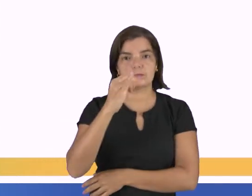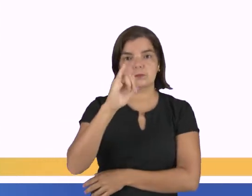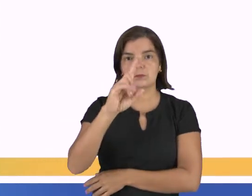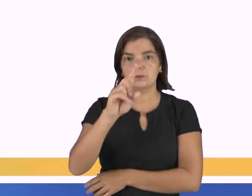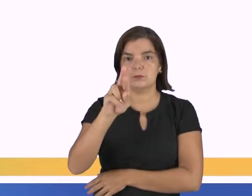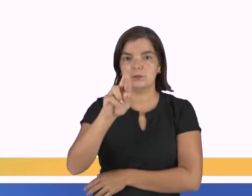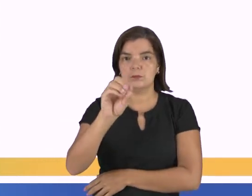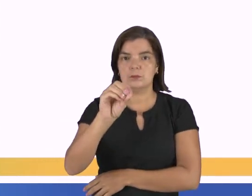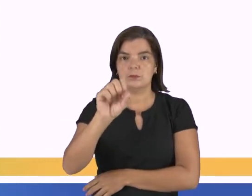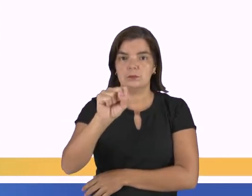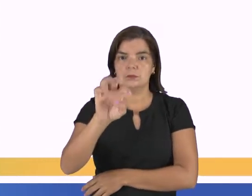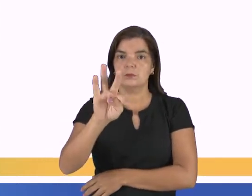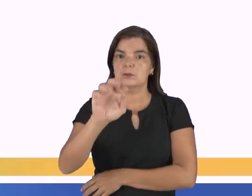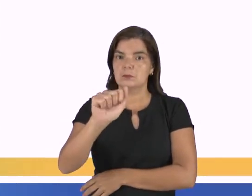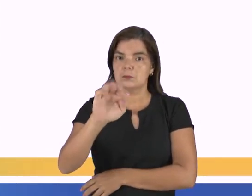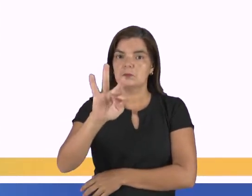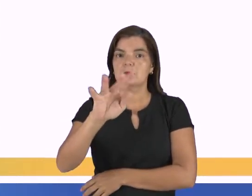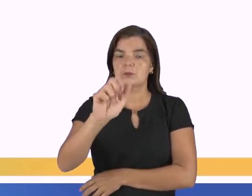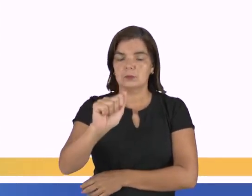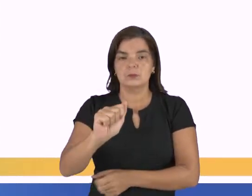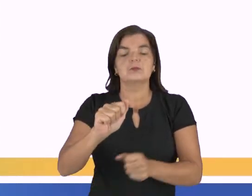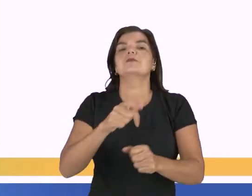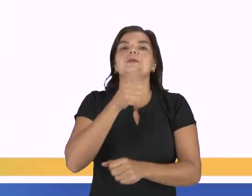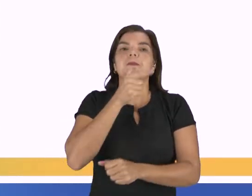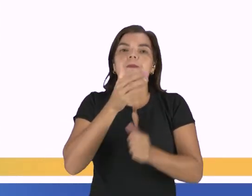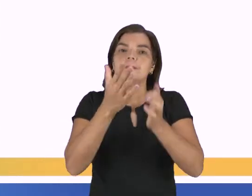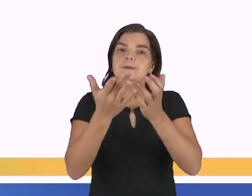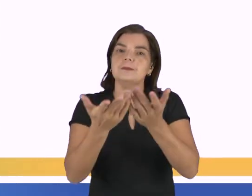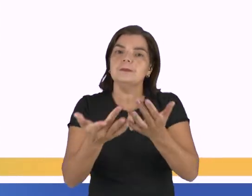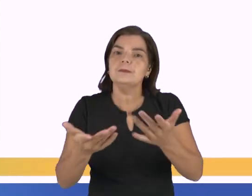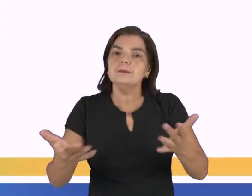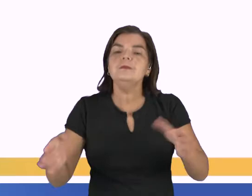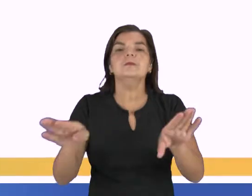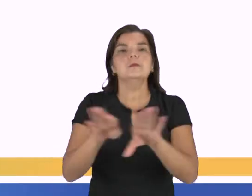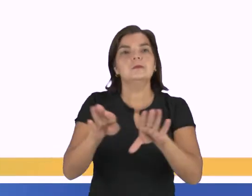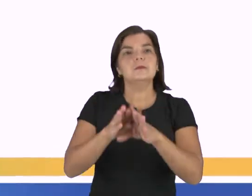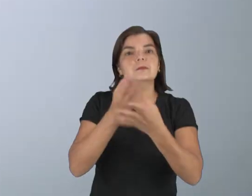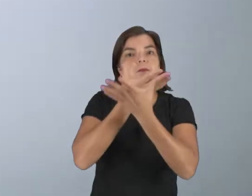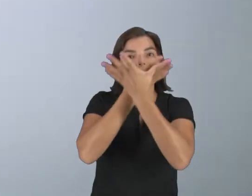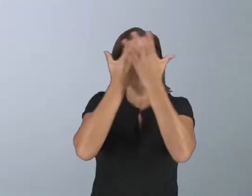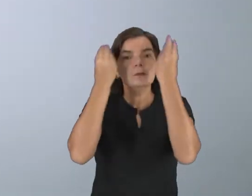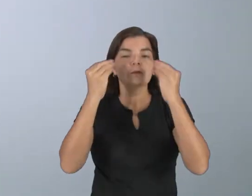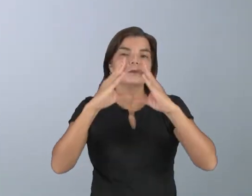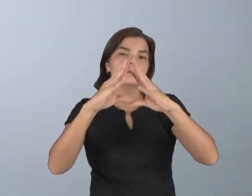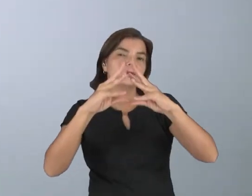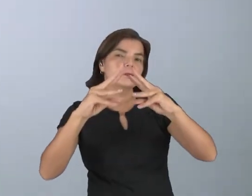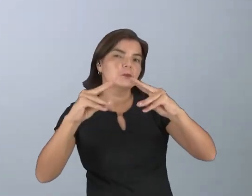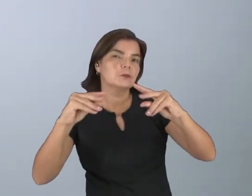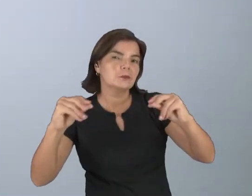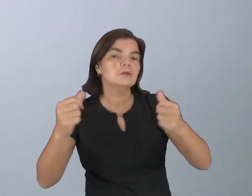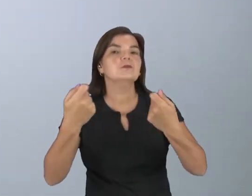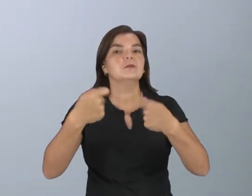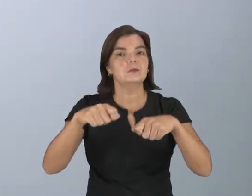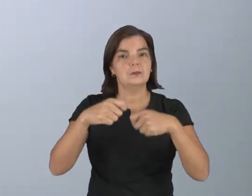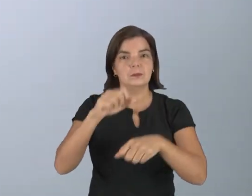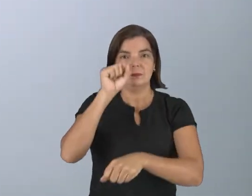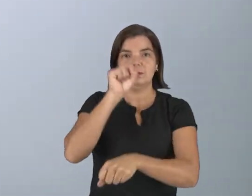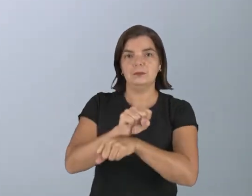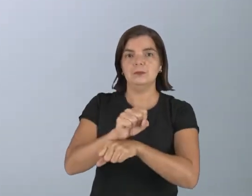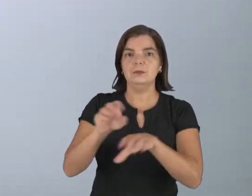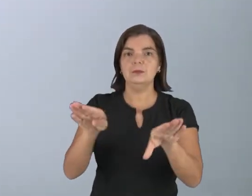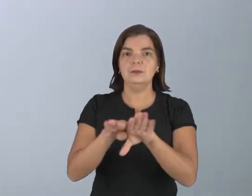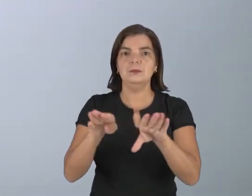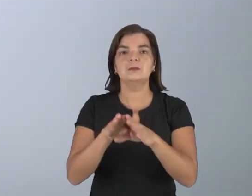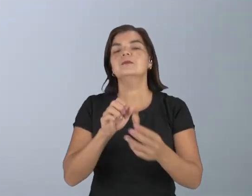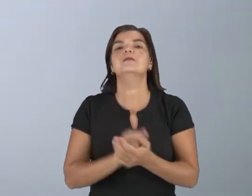A hidrostática que ela vai estudar os corpos fluidos, mas o mais importante você não pode esquecer é que esse material fluido ele precisa estar parado, ou